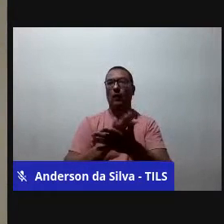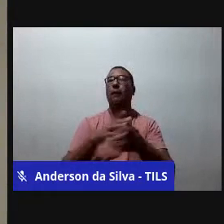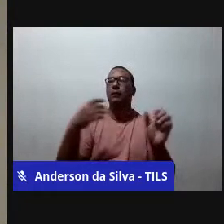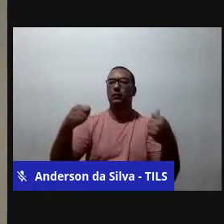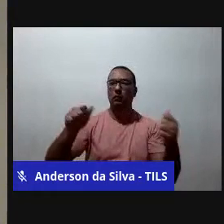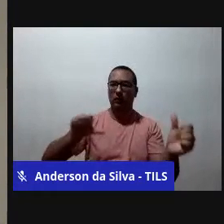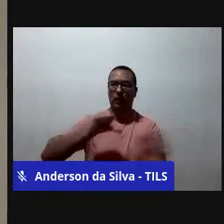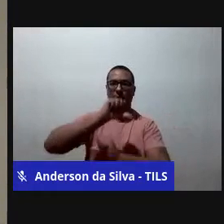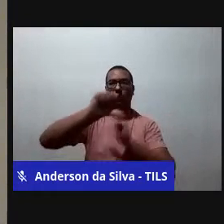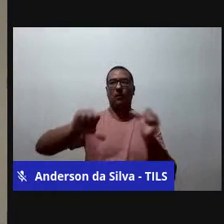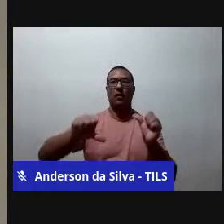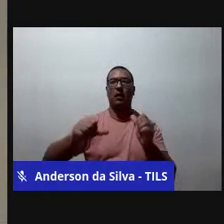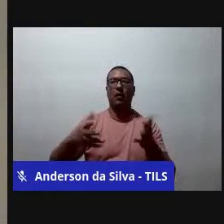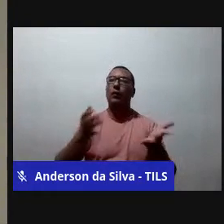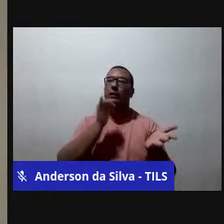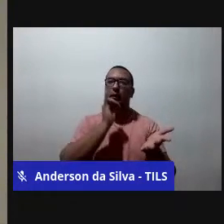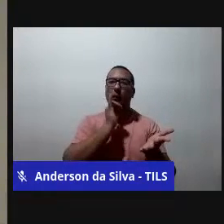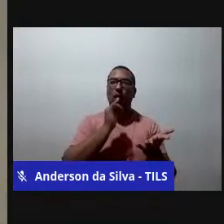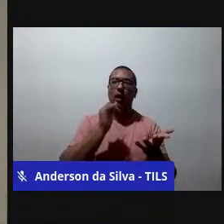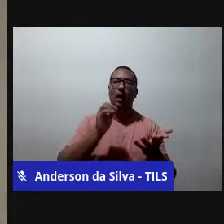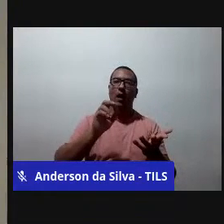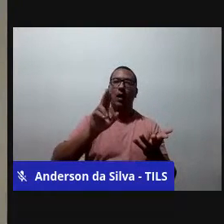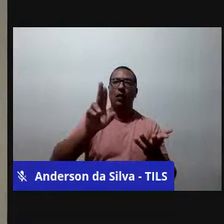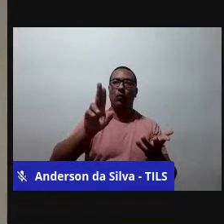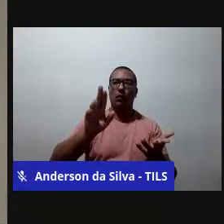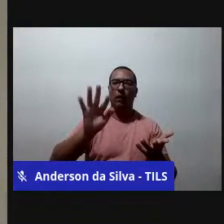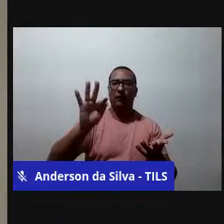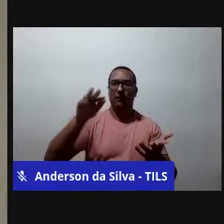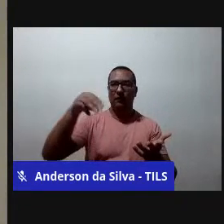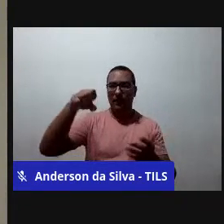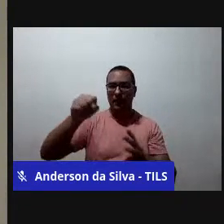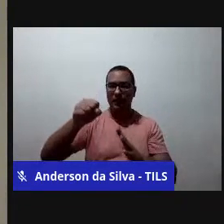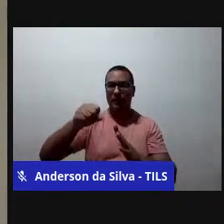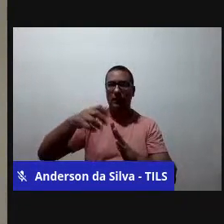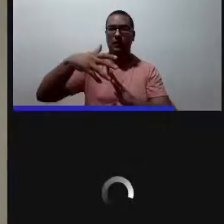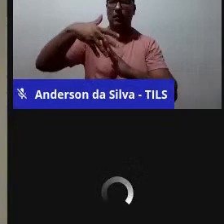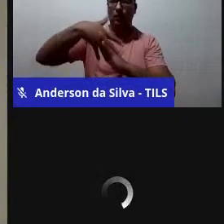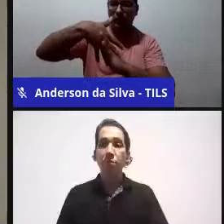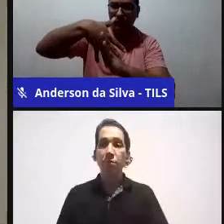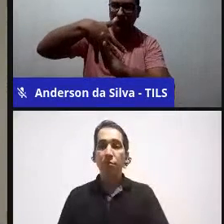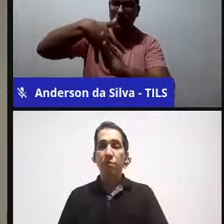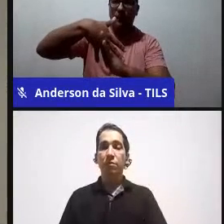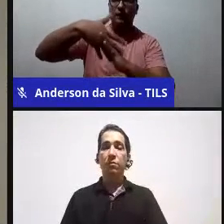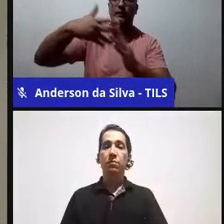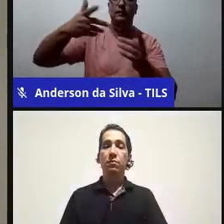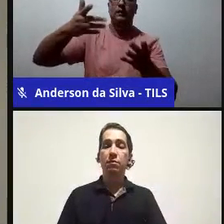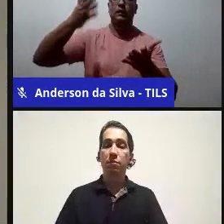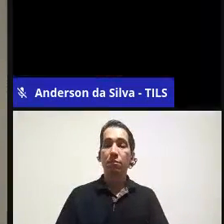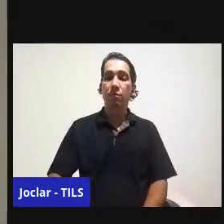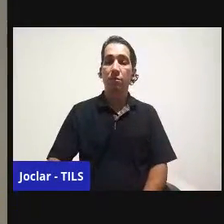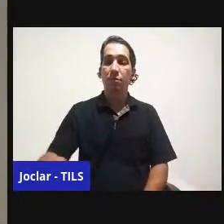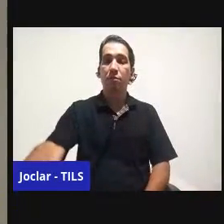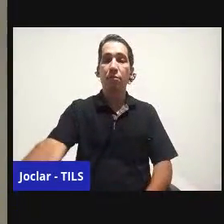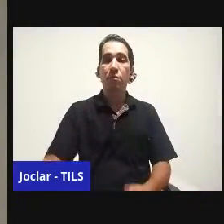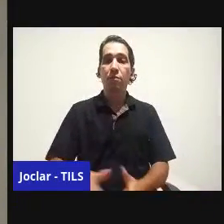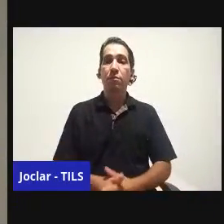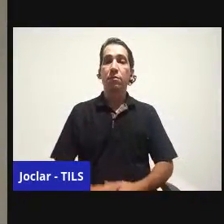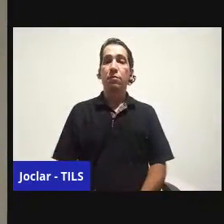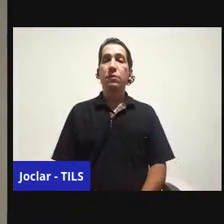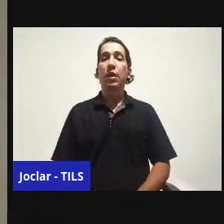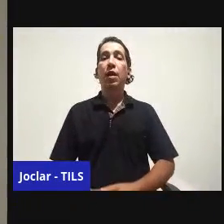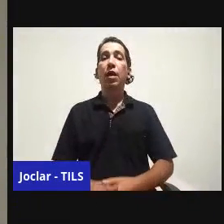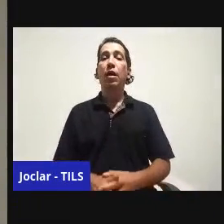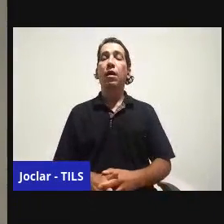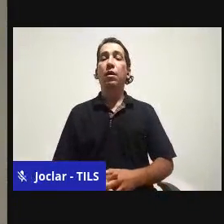No caso da Universidade Federal do Mato Grosso do Sul, que já tinha, digamos assim, uma boa educação